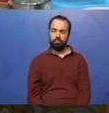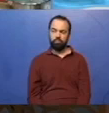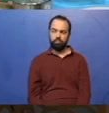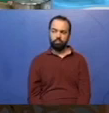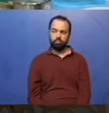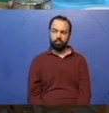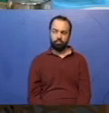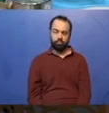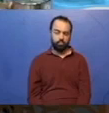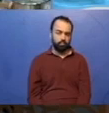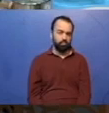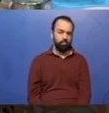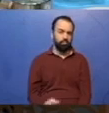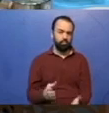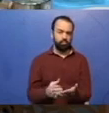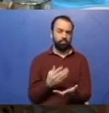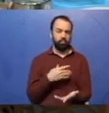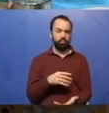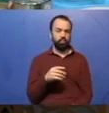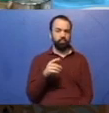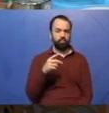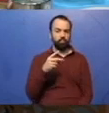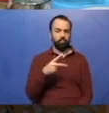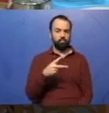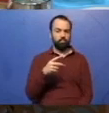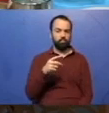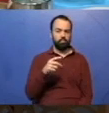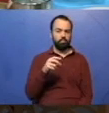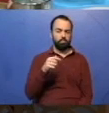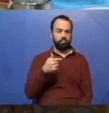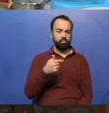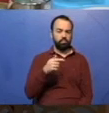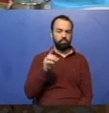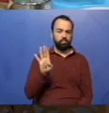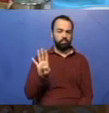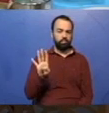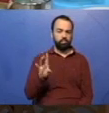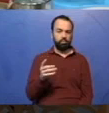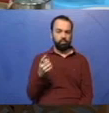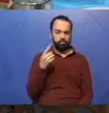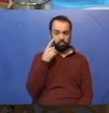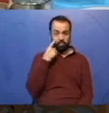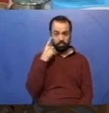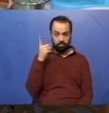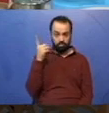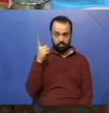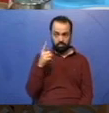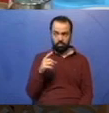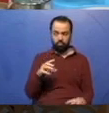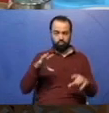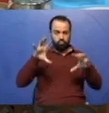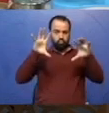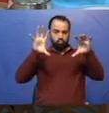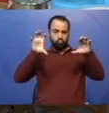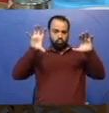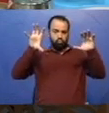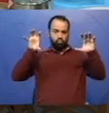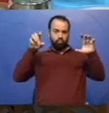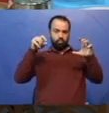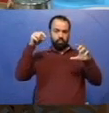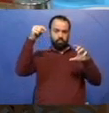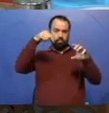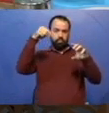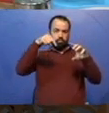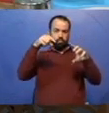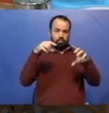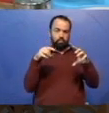Na página ainda 274. Você viu que as nuvens são formadas por vapor de água